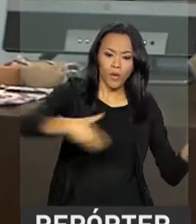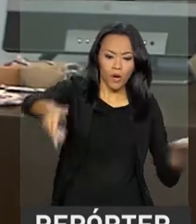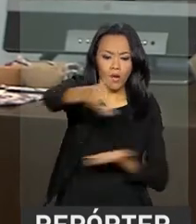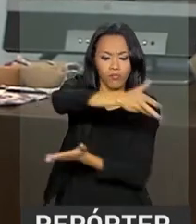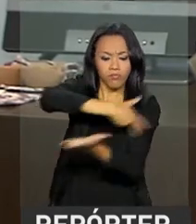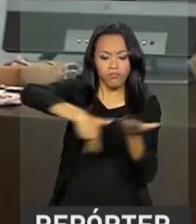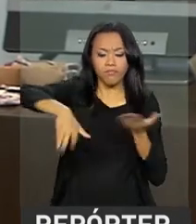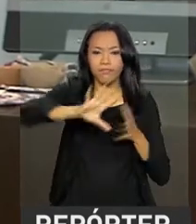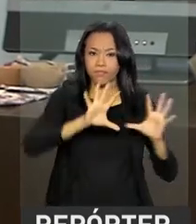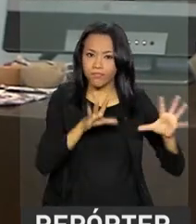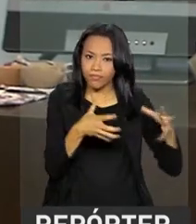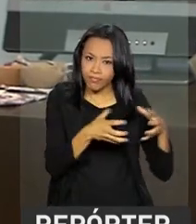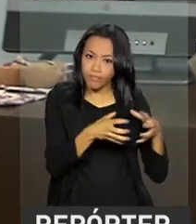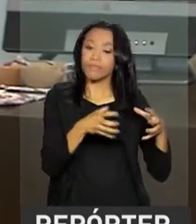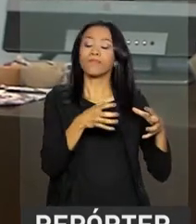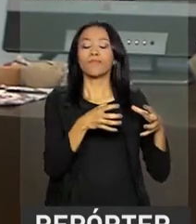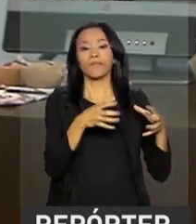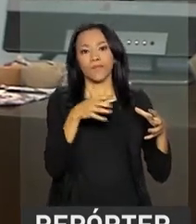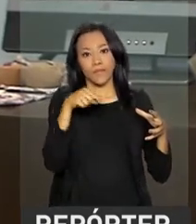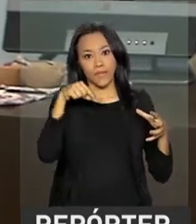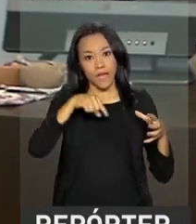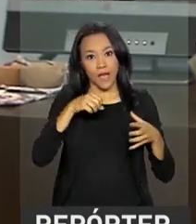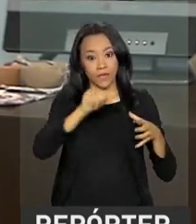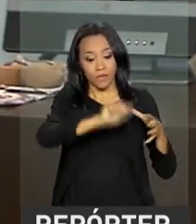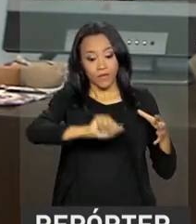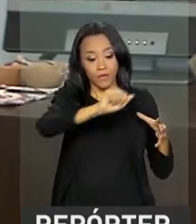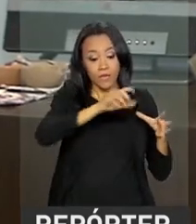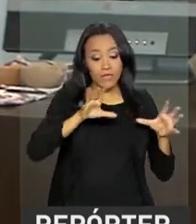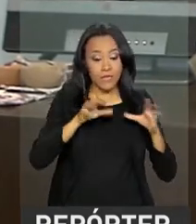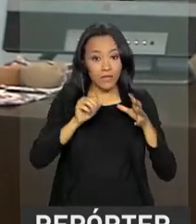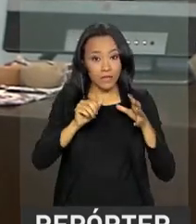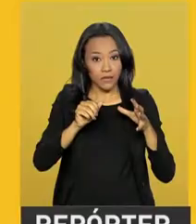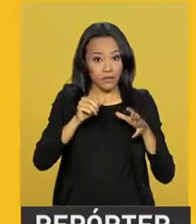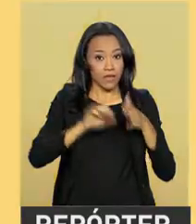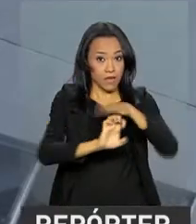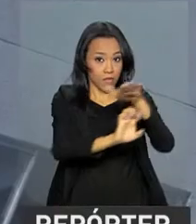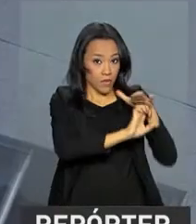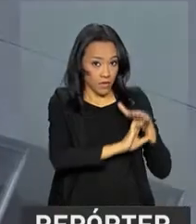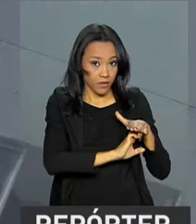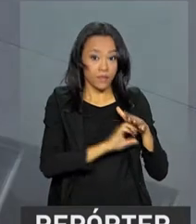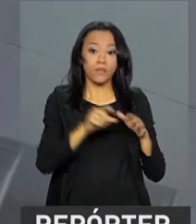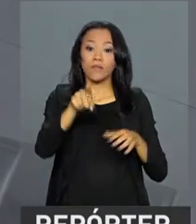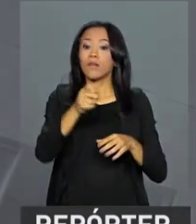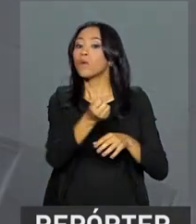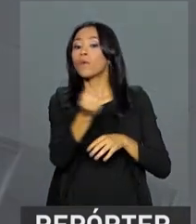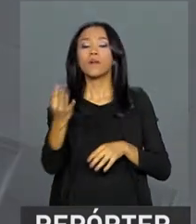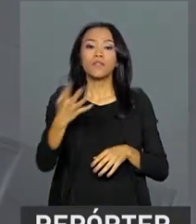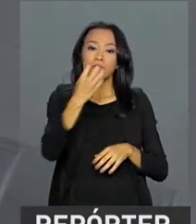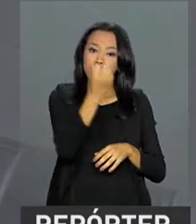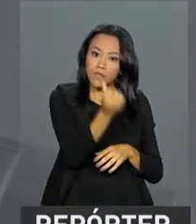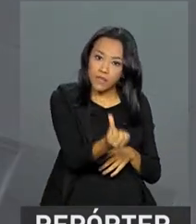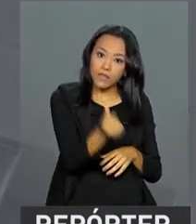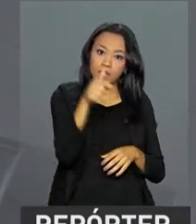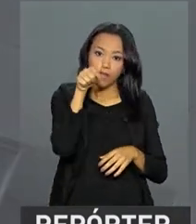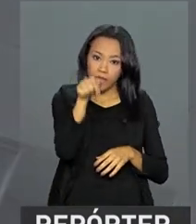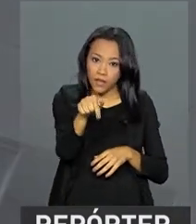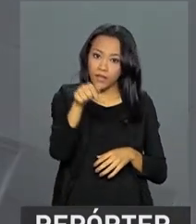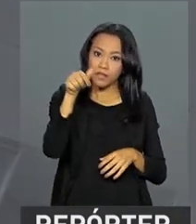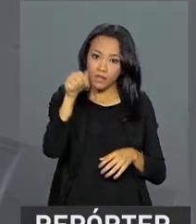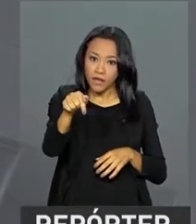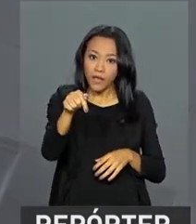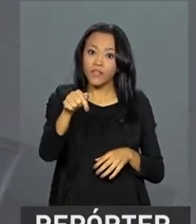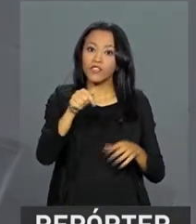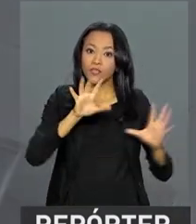é entre as empresas instituições públicas e privadas são 677 arranjos produtivos